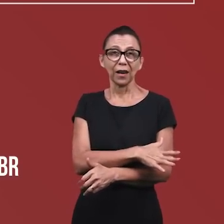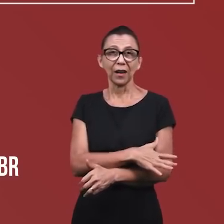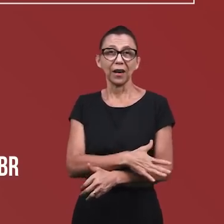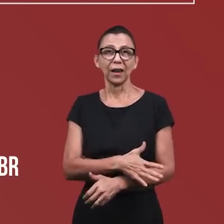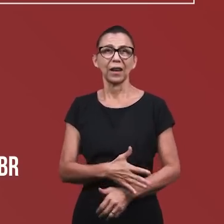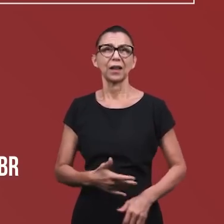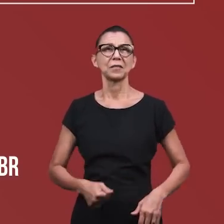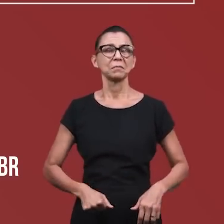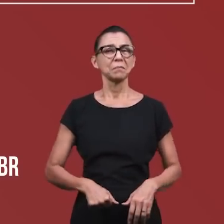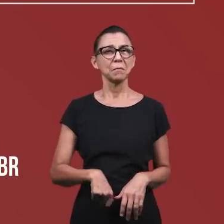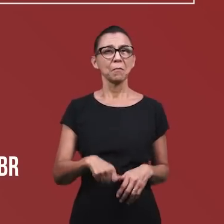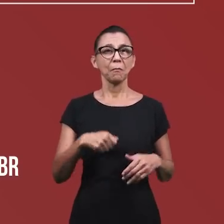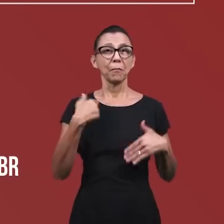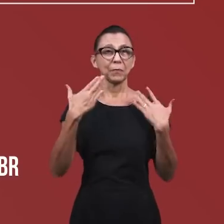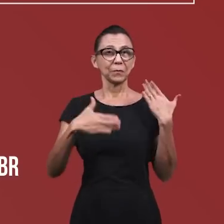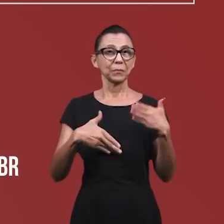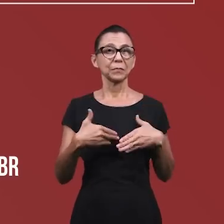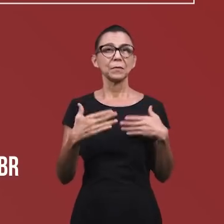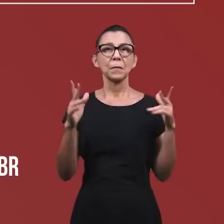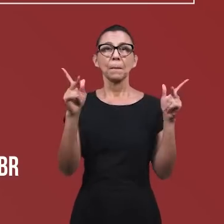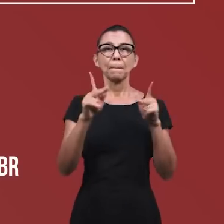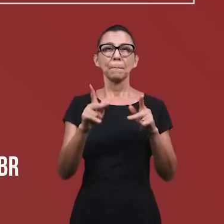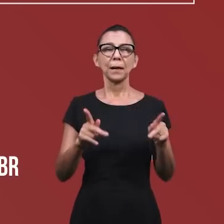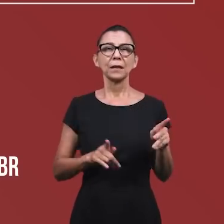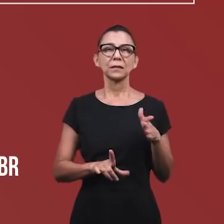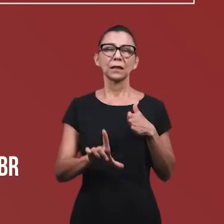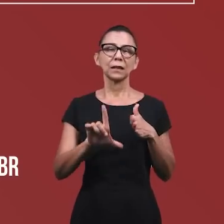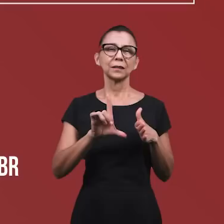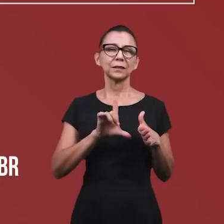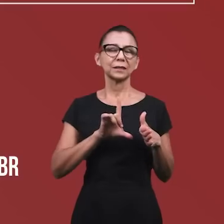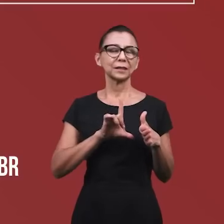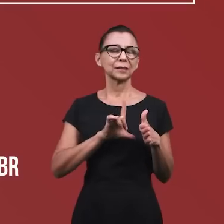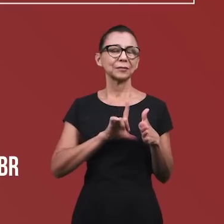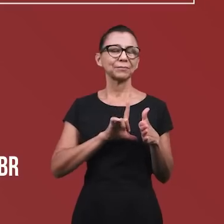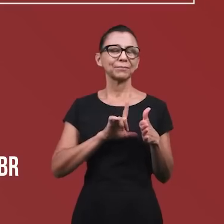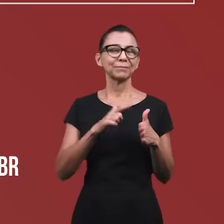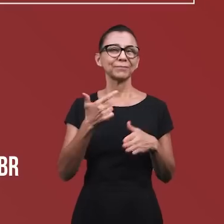paz nem alegria, até que o